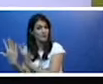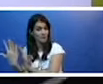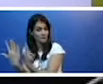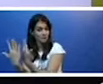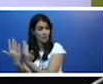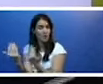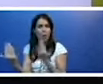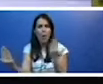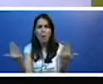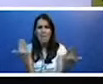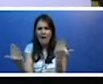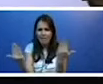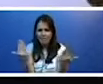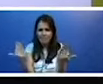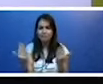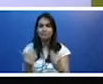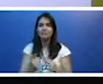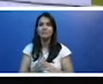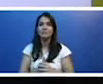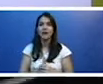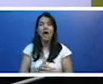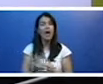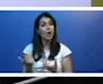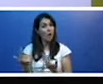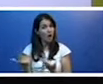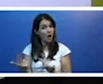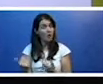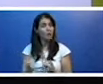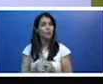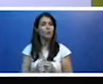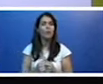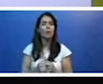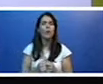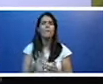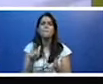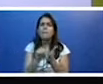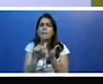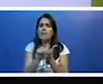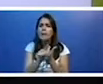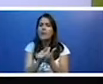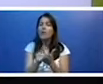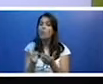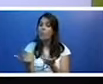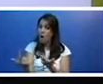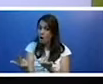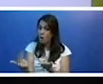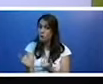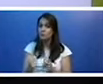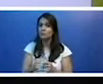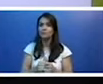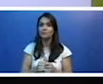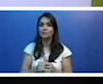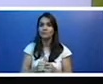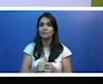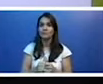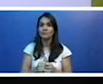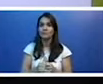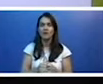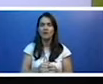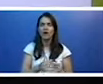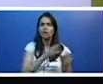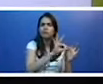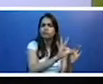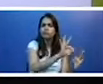as duas figuras são iguais, o papel quadriculado é igual, ok? Enquanto essa daqui, ó, daqui de